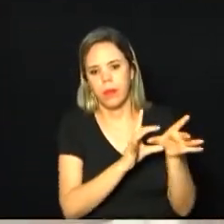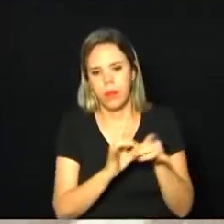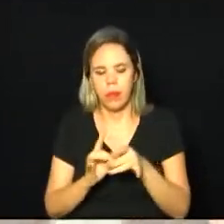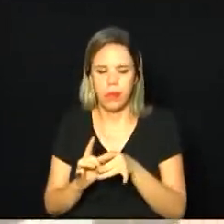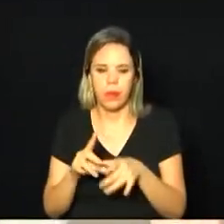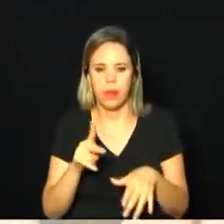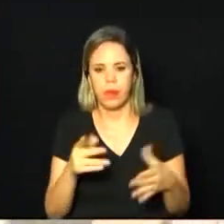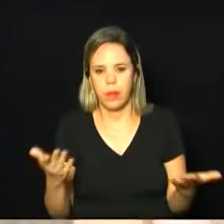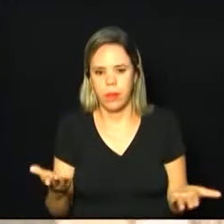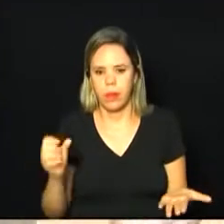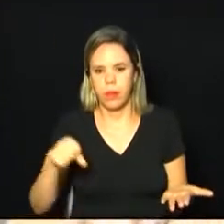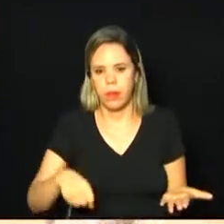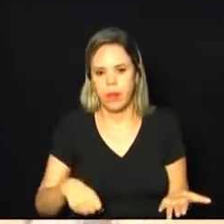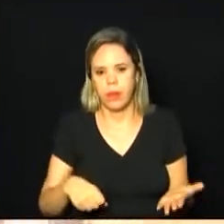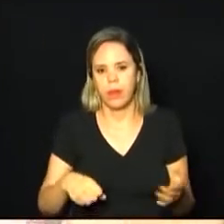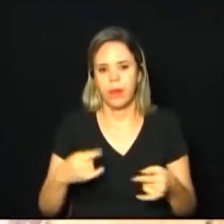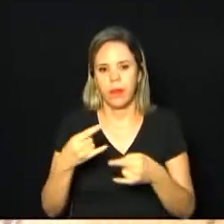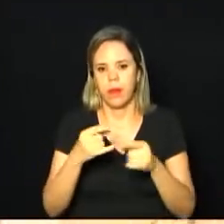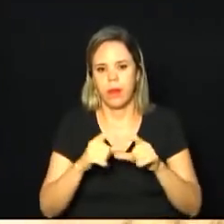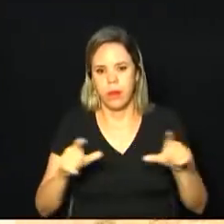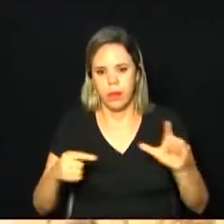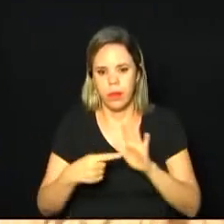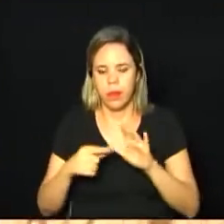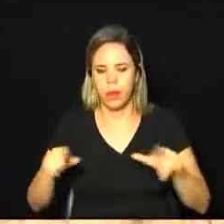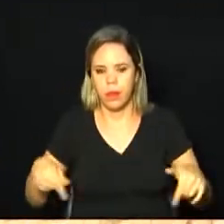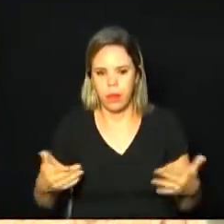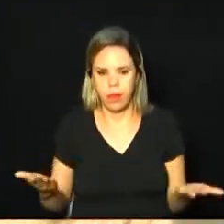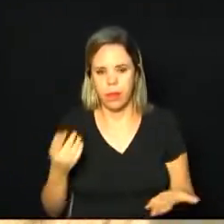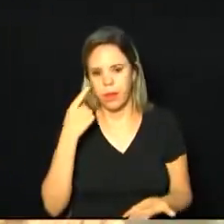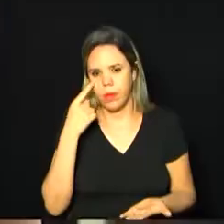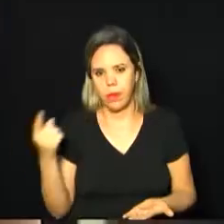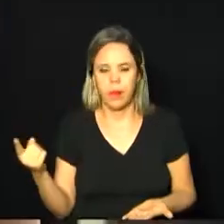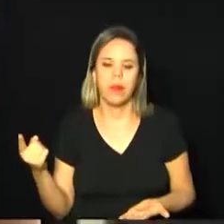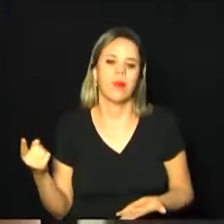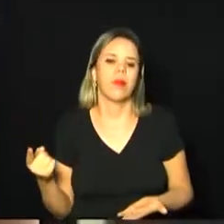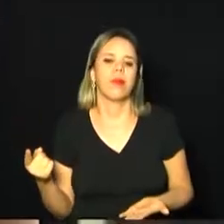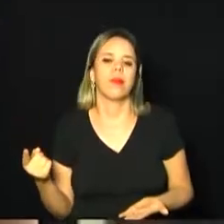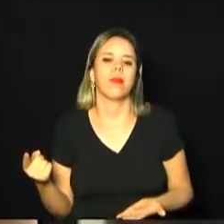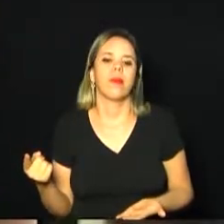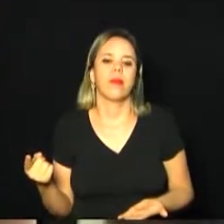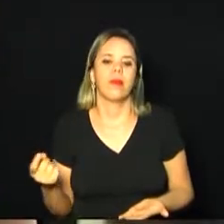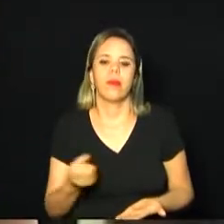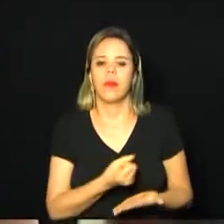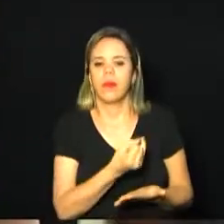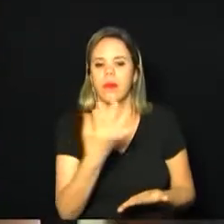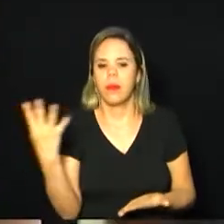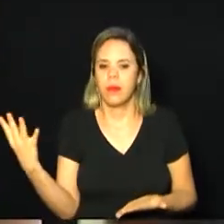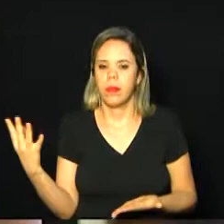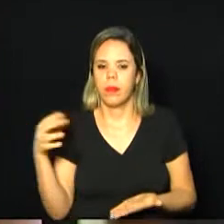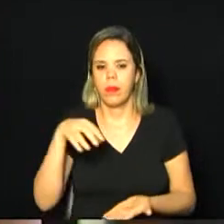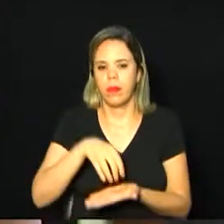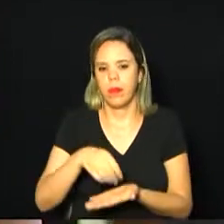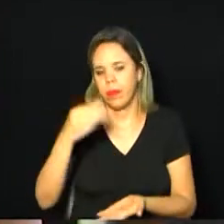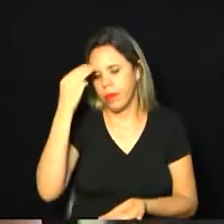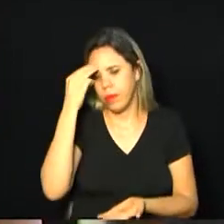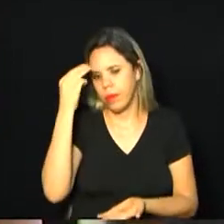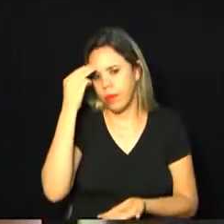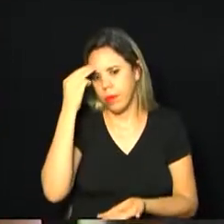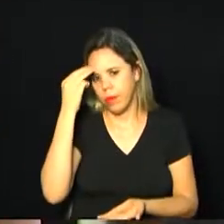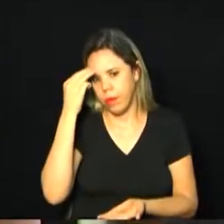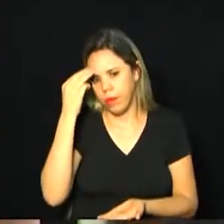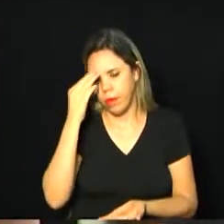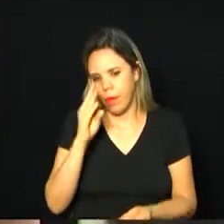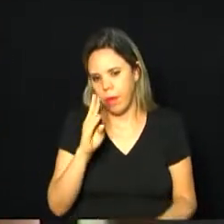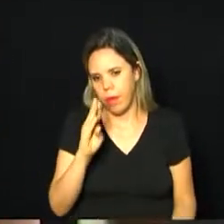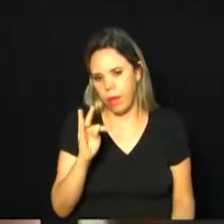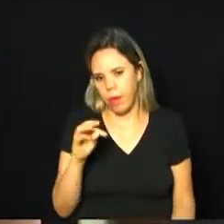o professor Agora sim vamos dar um nesta sala Onde nós estamos agora que é uma e do Acervo Como eu disse do centro de memórias do